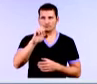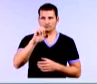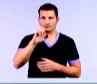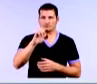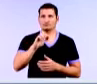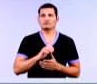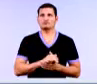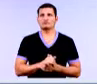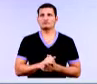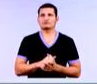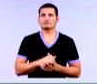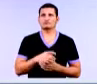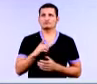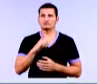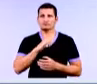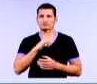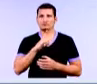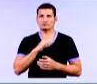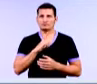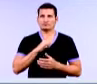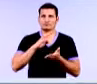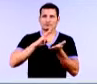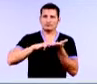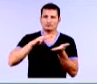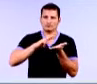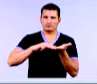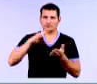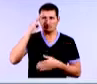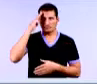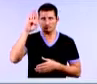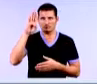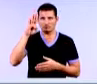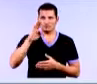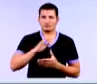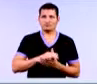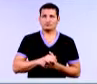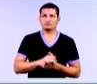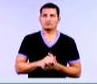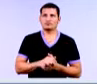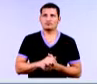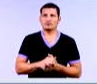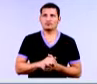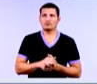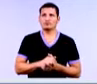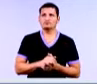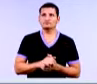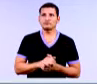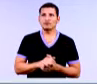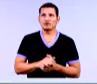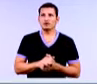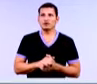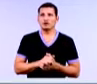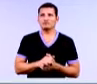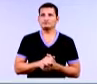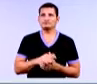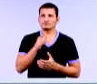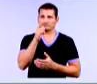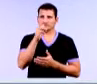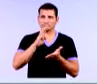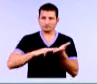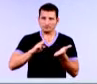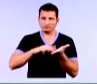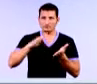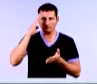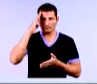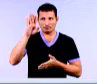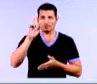tenho um método principal, né? Isso aí a gente vai aprender melhor depois, mas esse método principal é basicamente onde